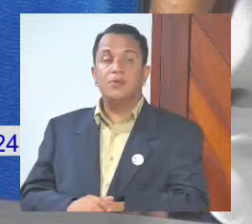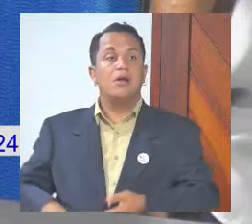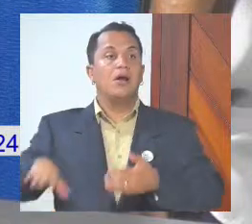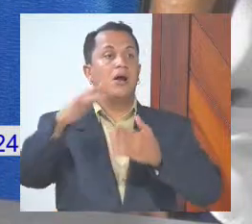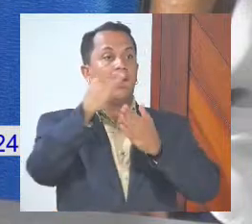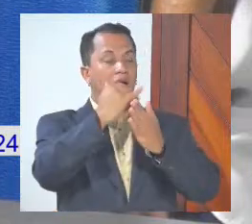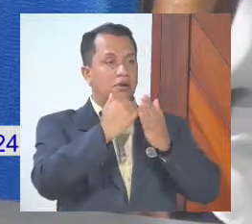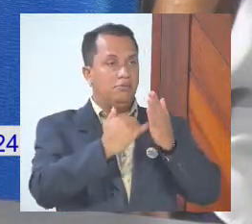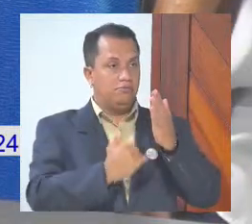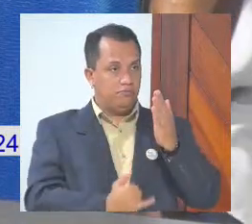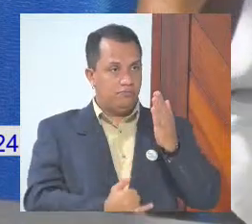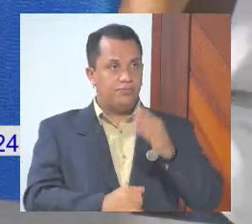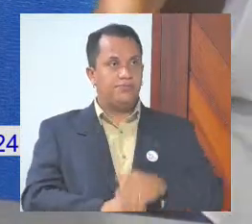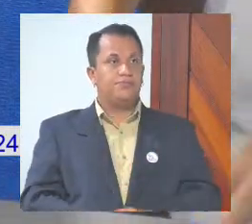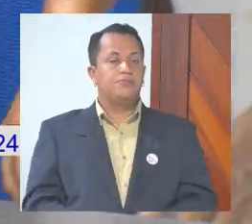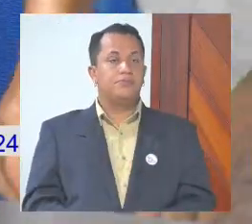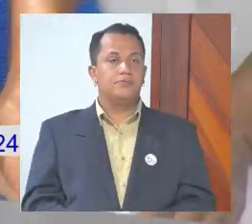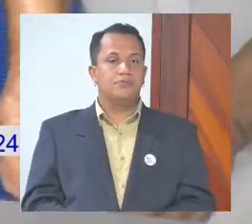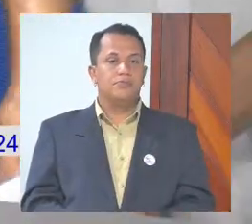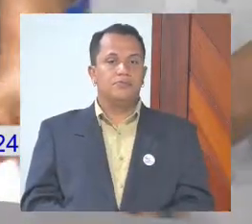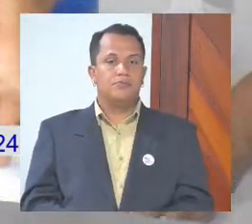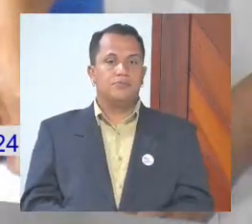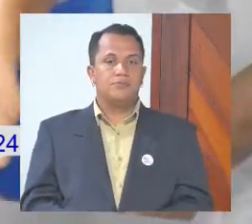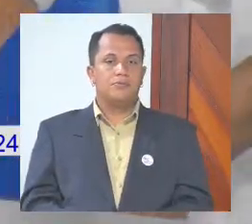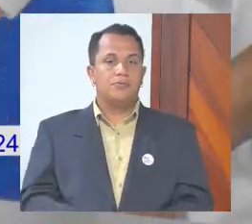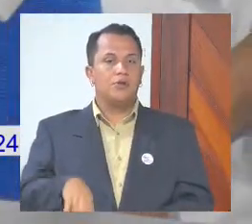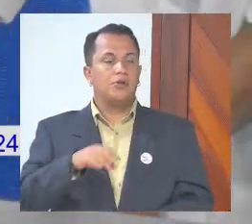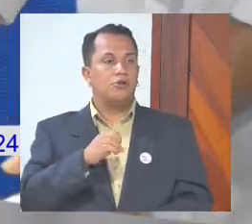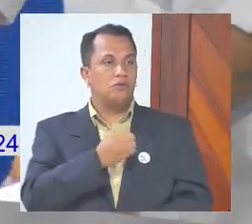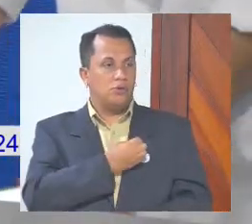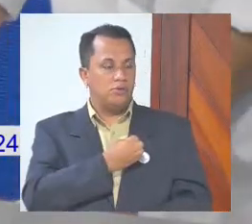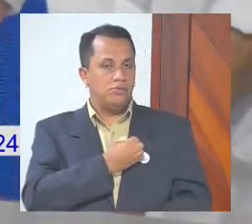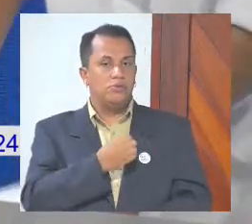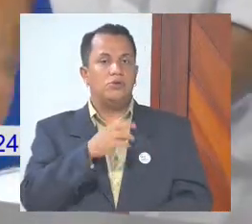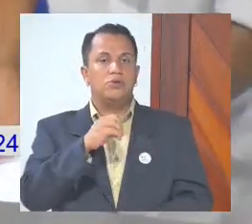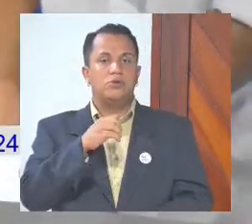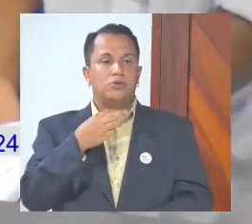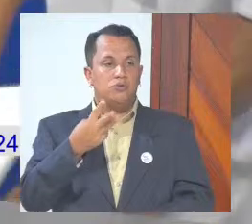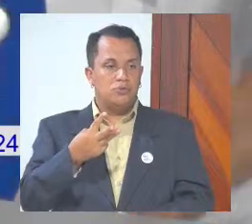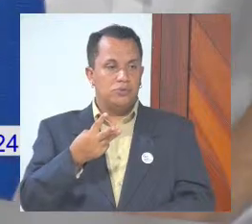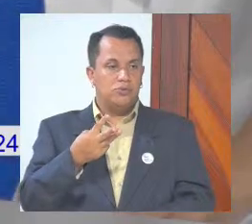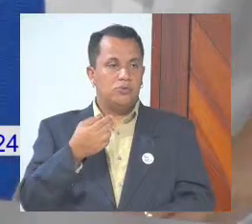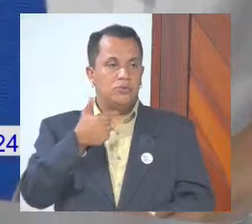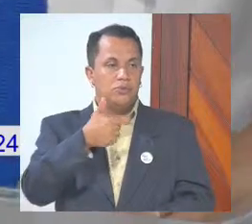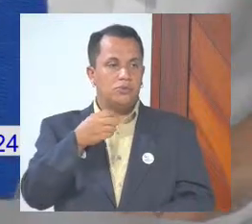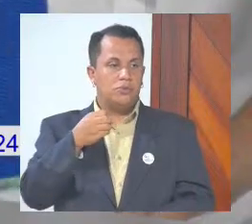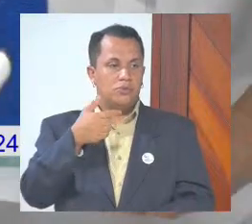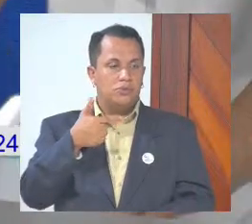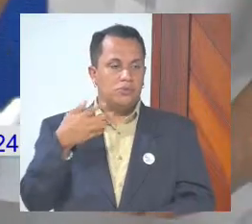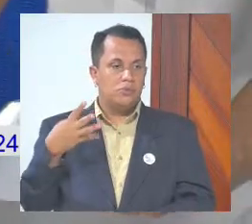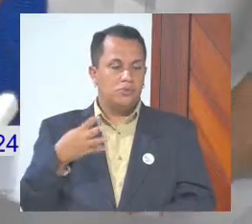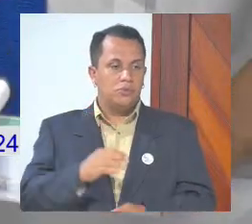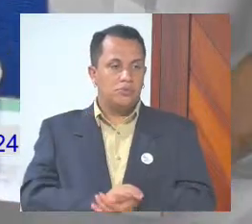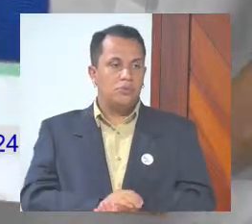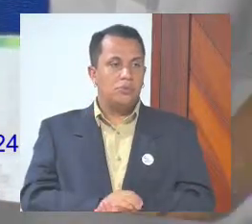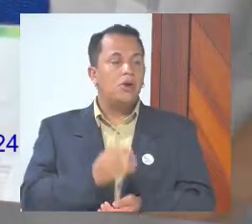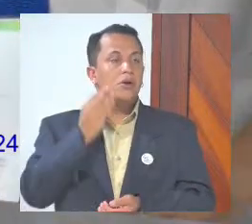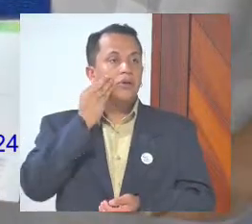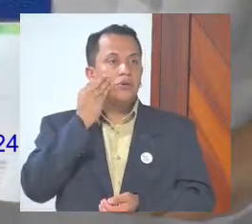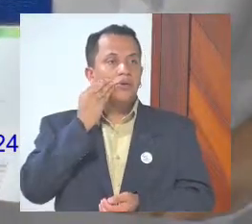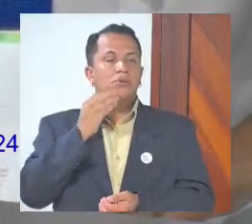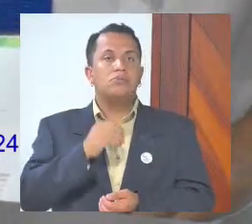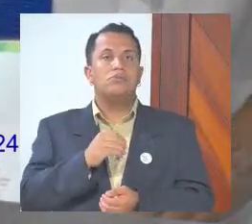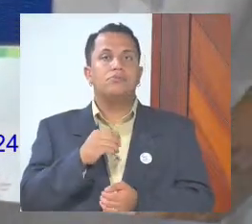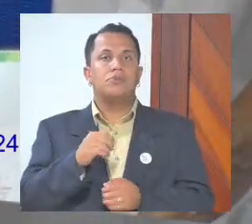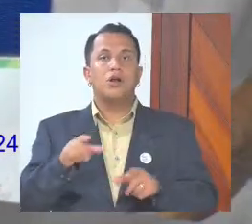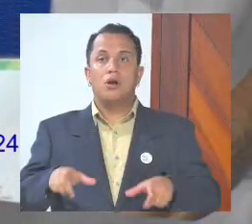Projeto de Decreto Legislativo número 03 de 2024. Dispõe sobre a concessão